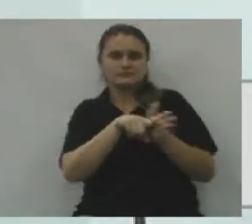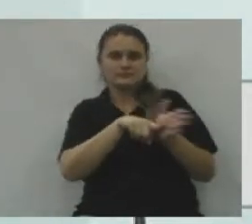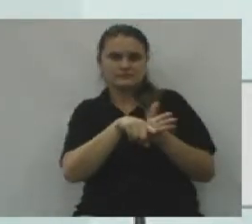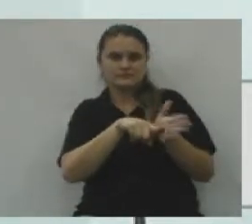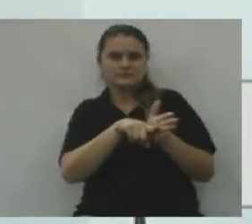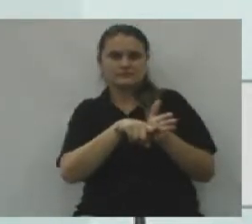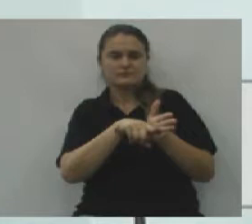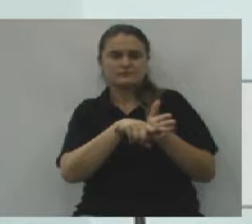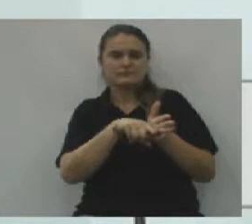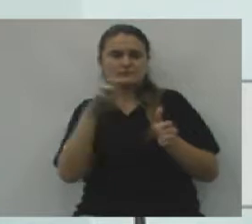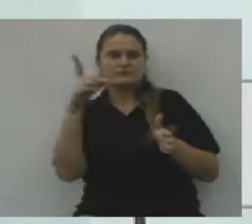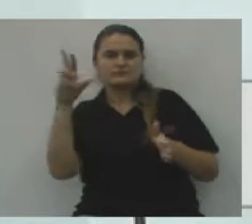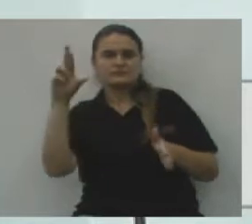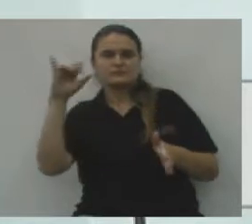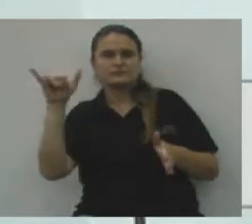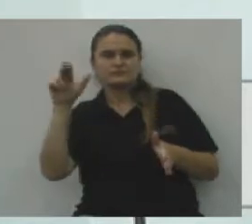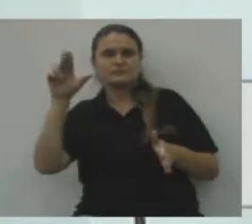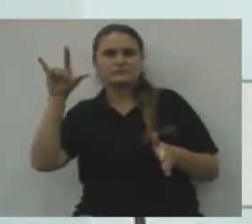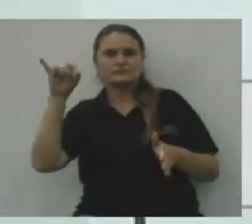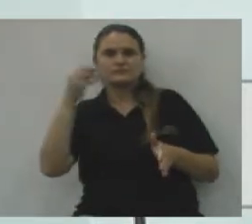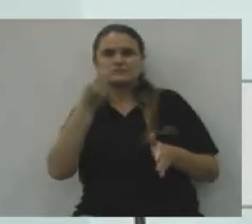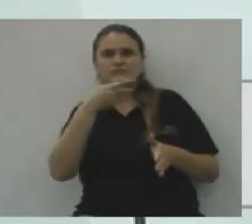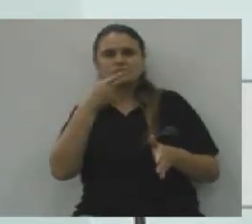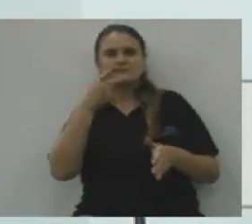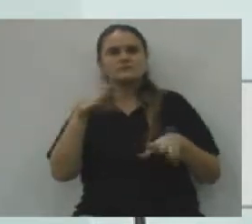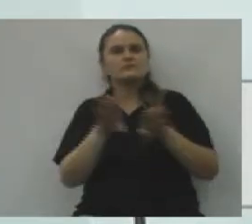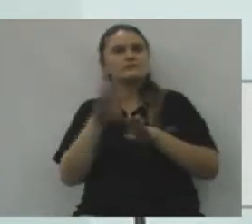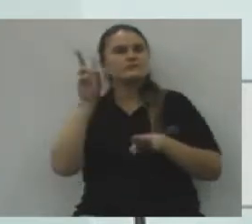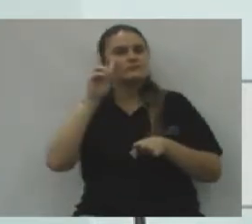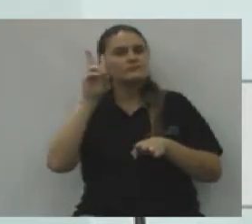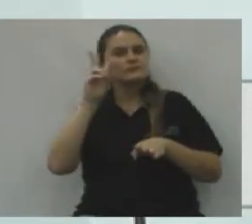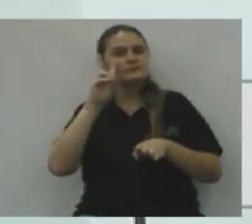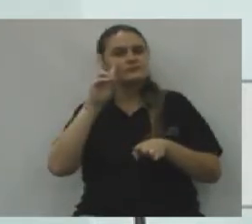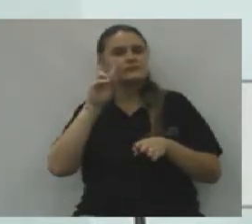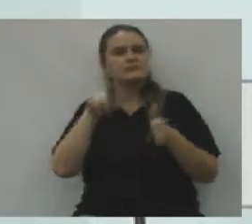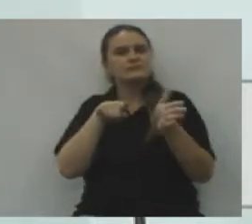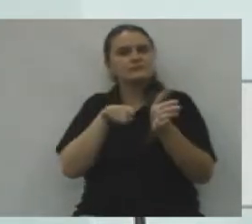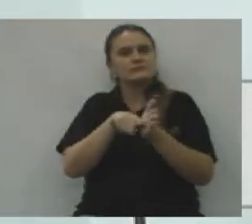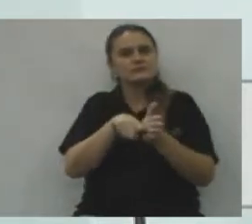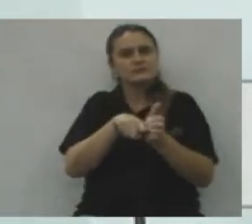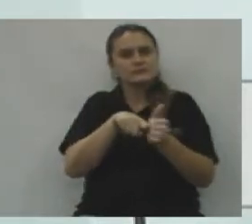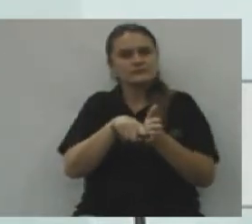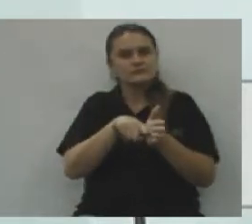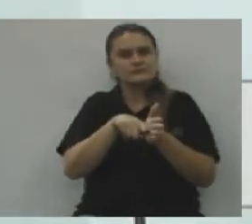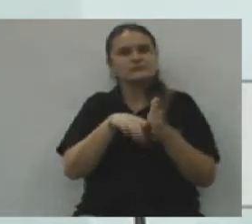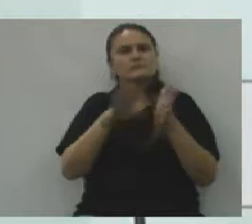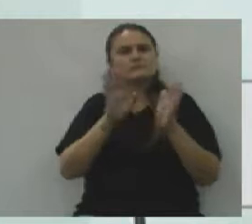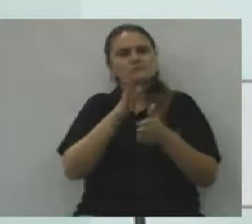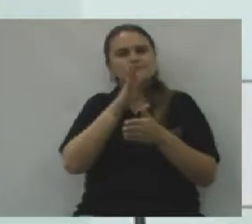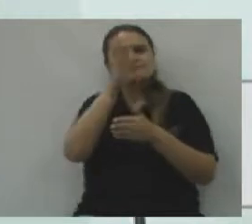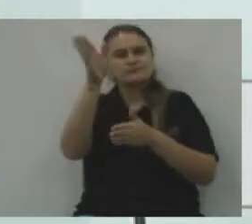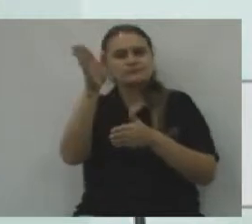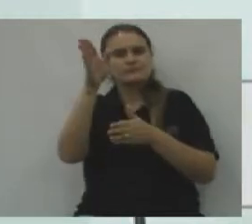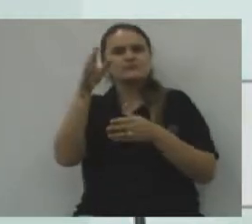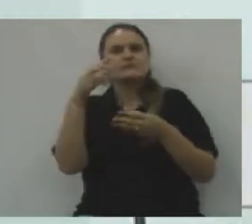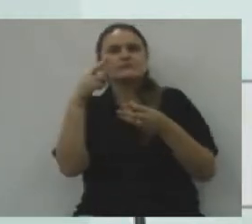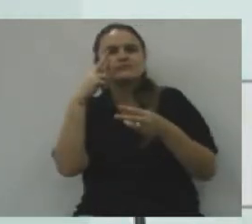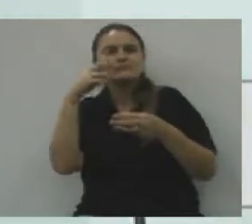Júlio mencionou aqui na sua manifestação, vale lembrar que os pesquisadores foram até presídios, aí, numa